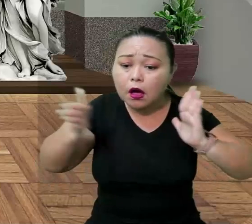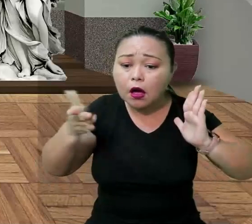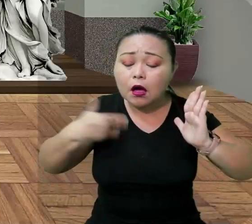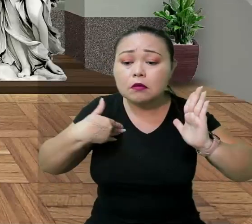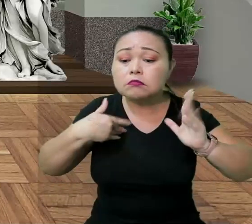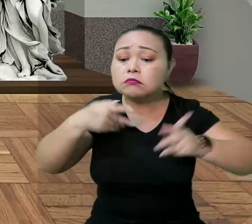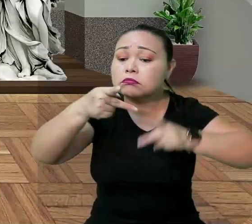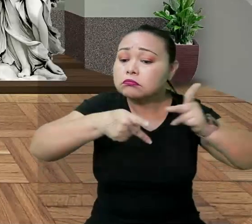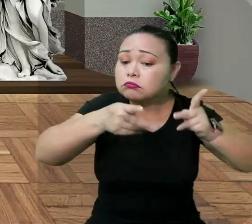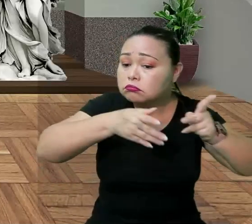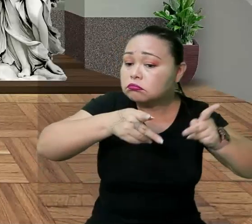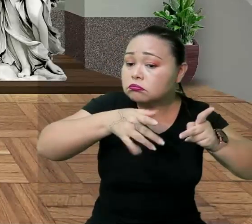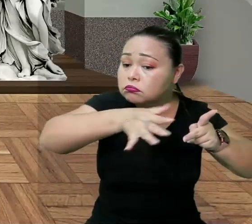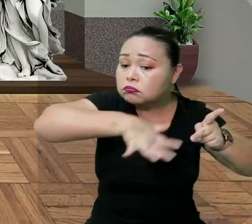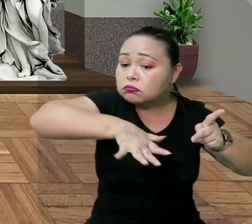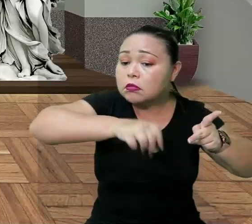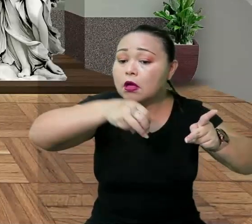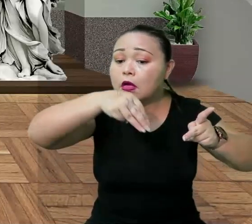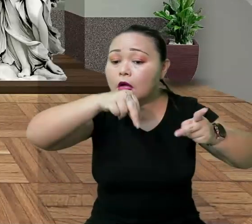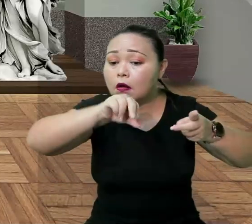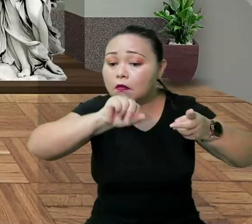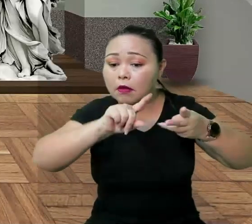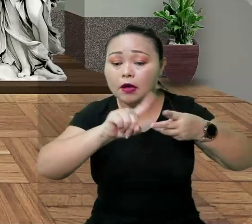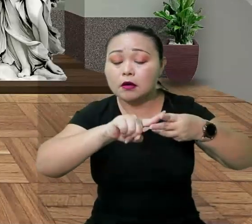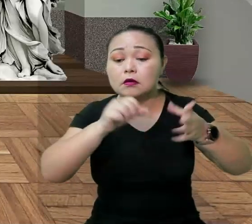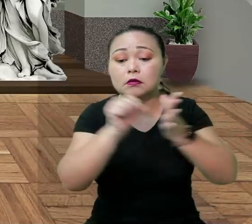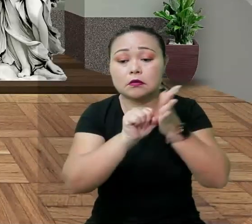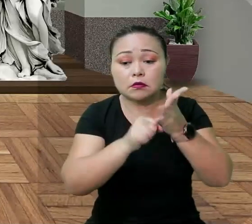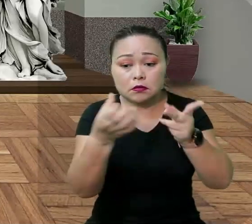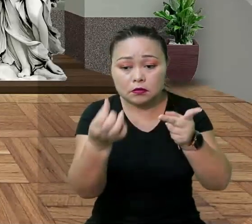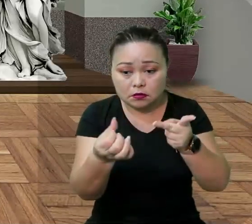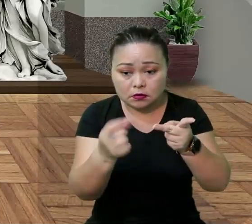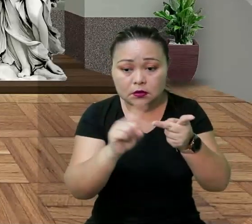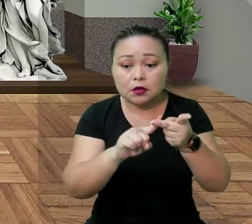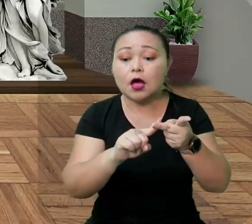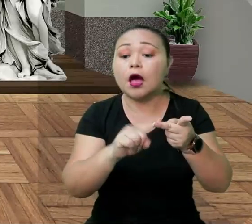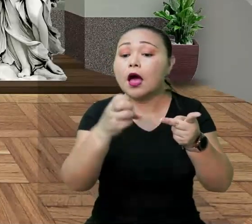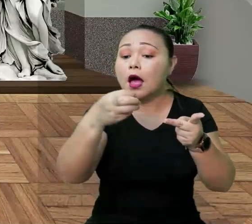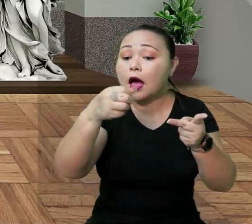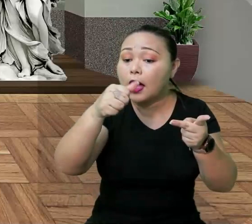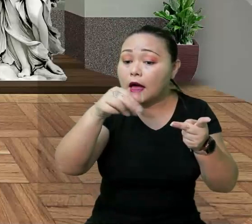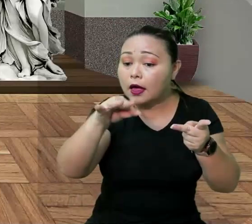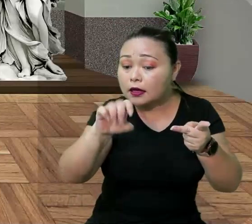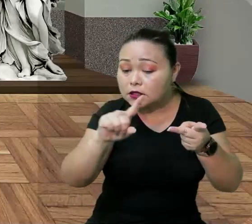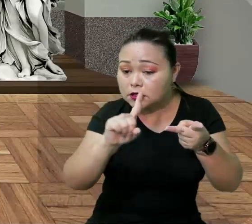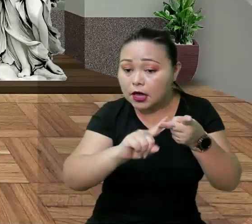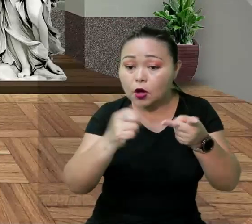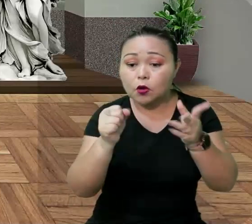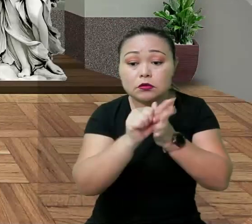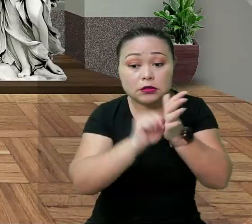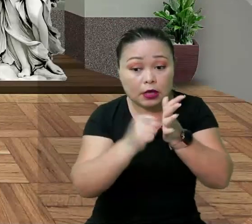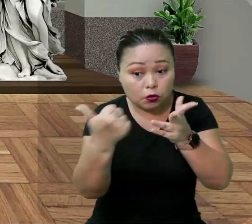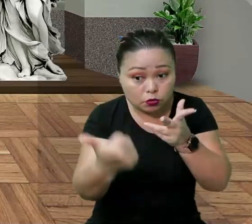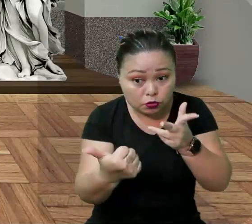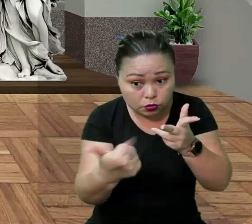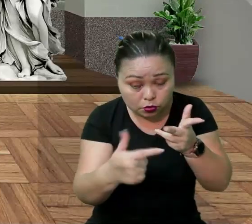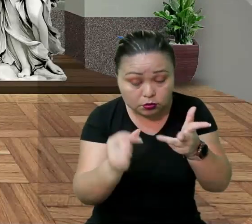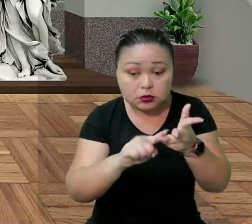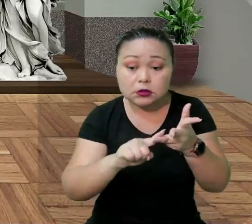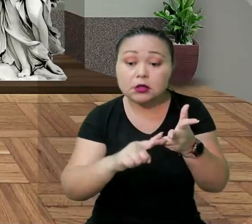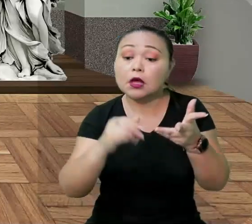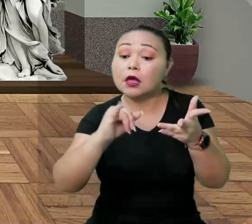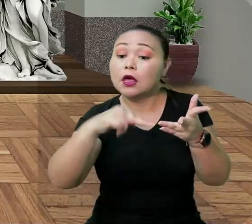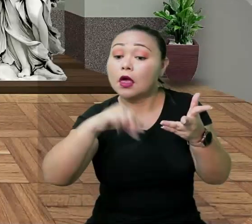dessas civilizações. Maias, século VII, Azteca, XII e os Incas, século XIV. Tá